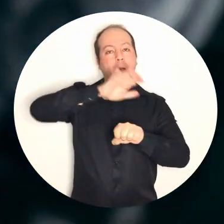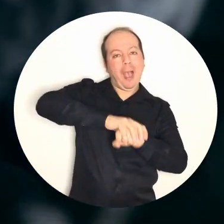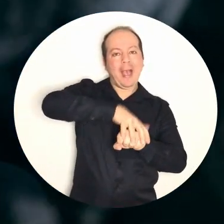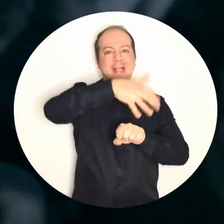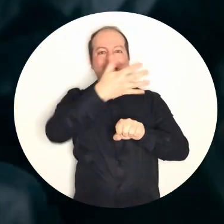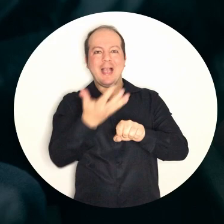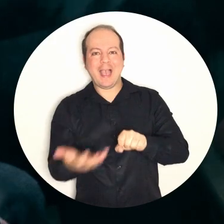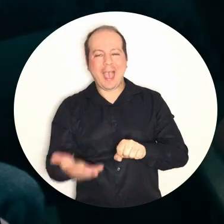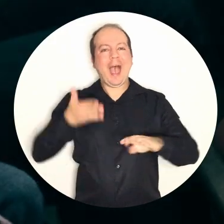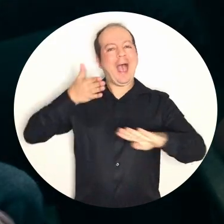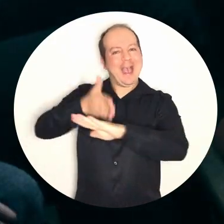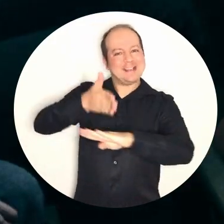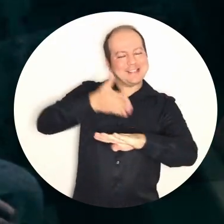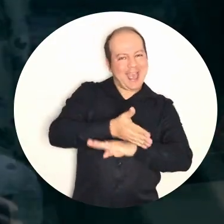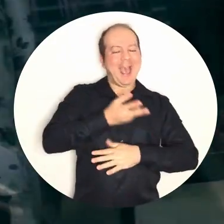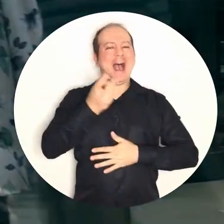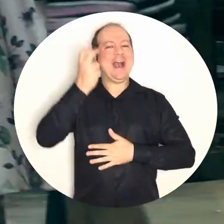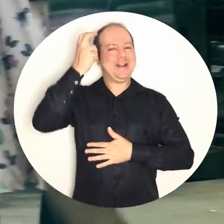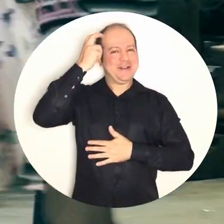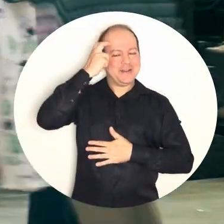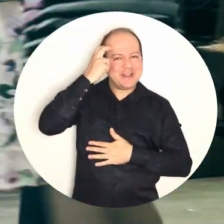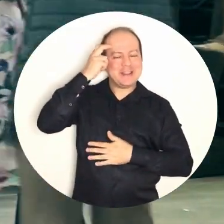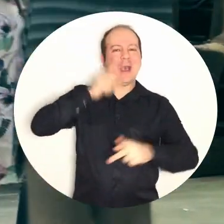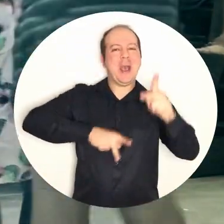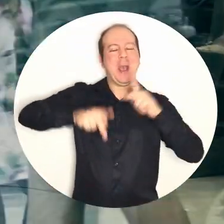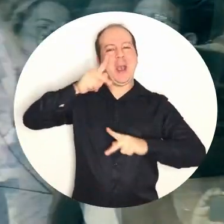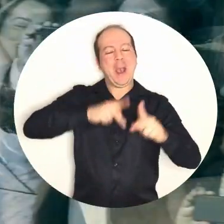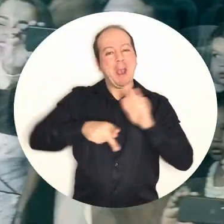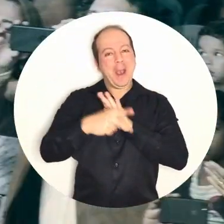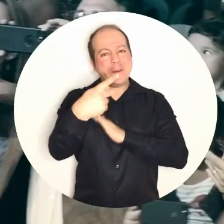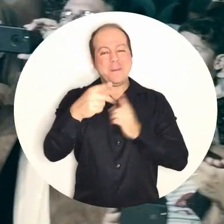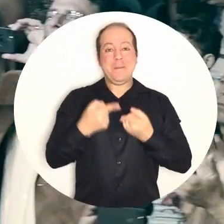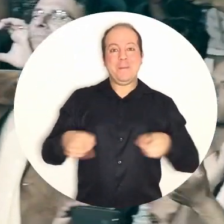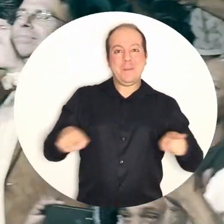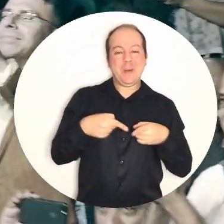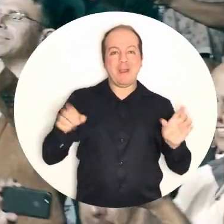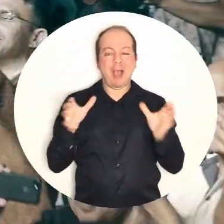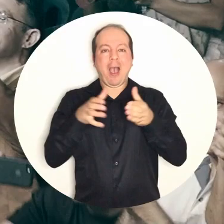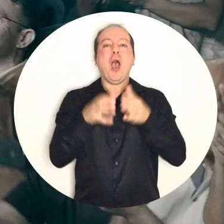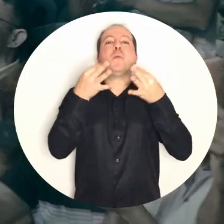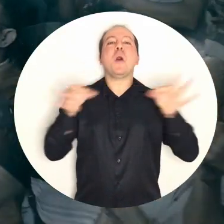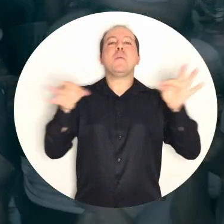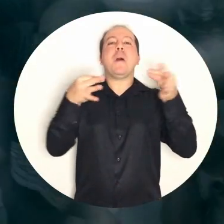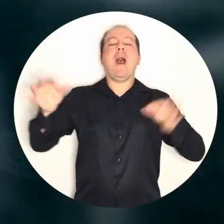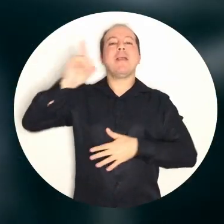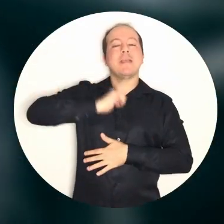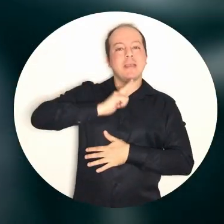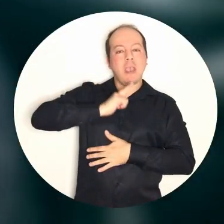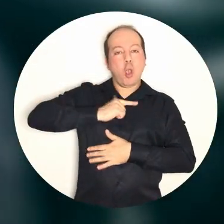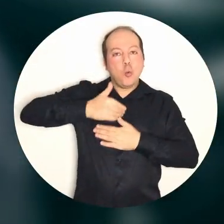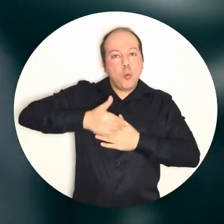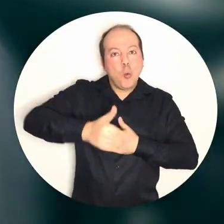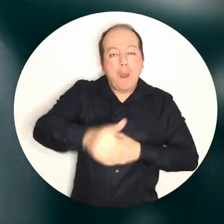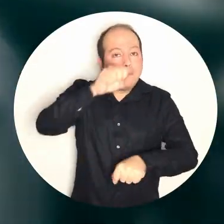da democratização, do acesso à cultura e da popularização da música de concerto foram tocadas